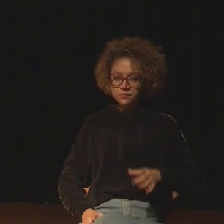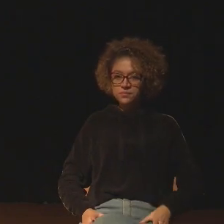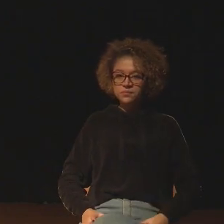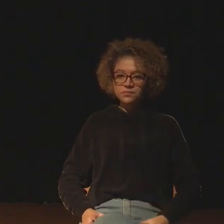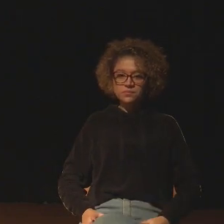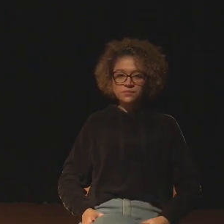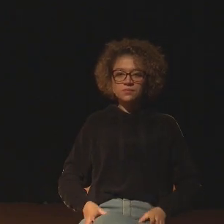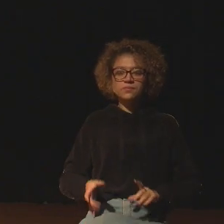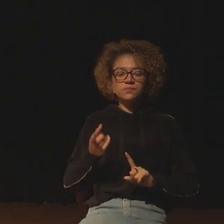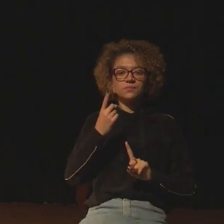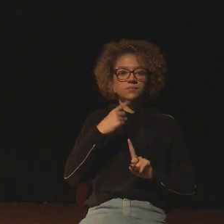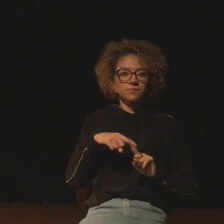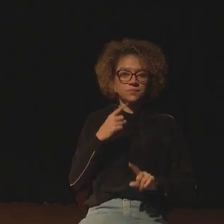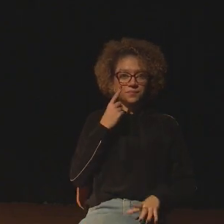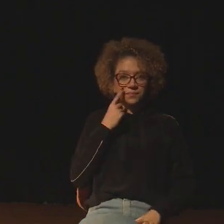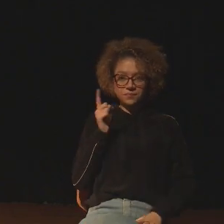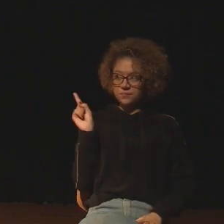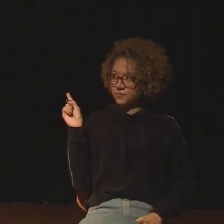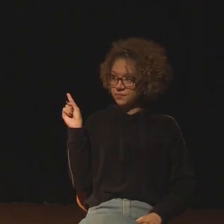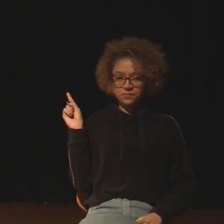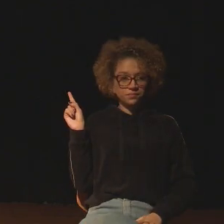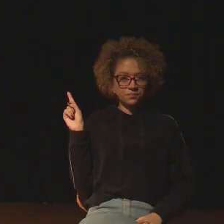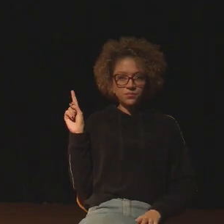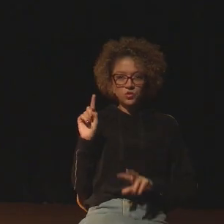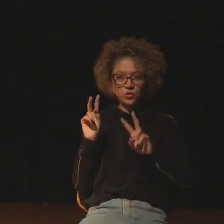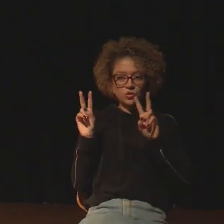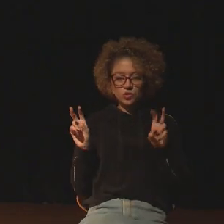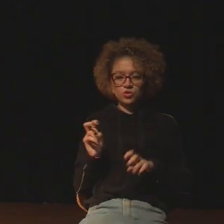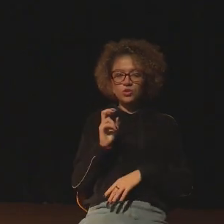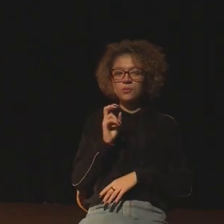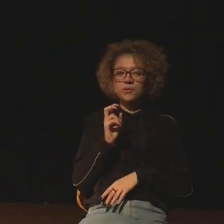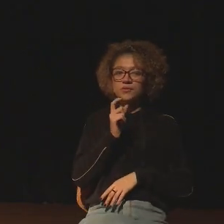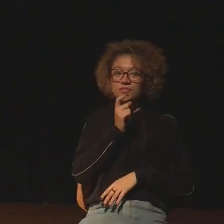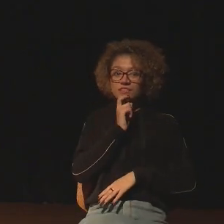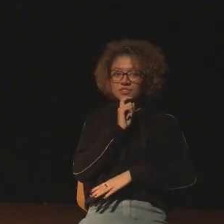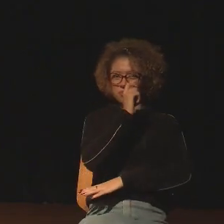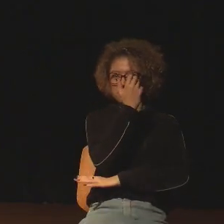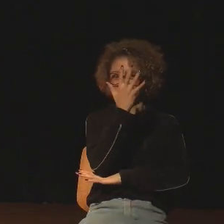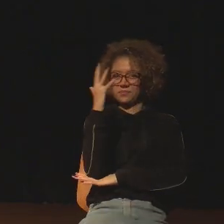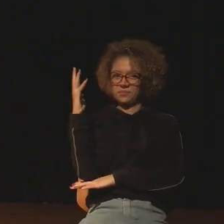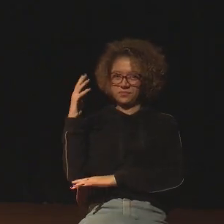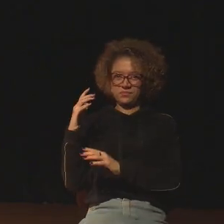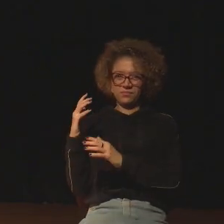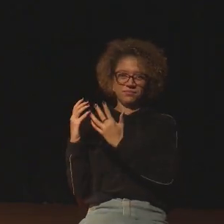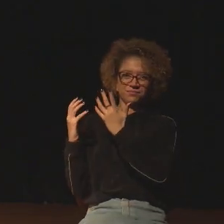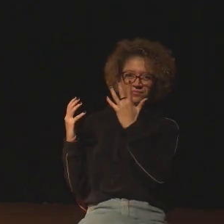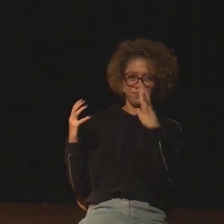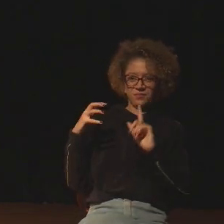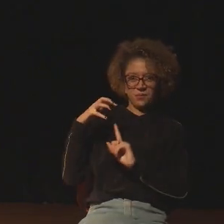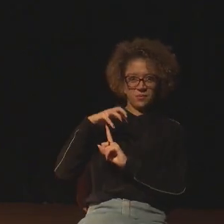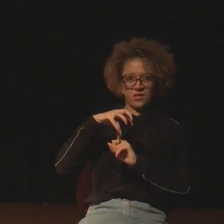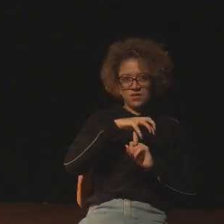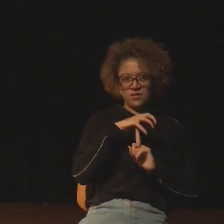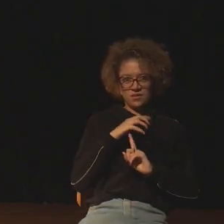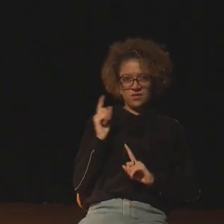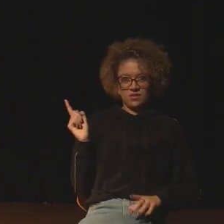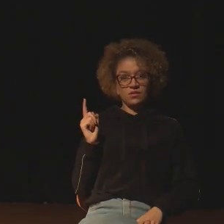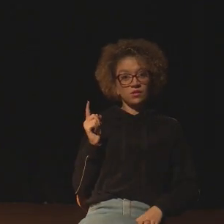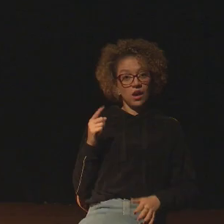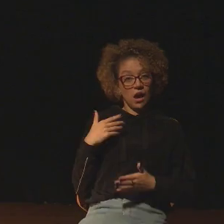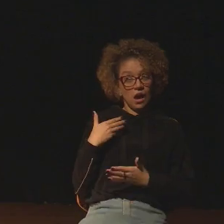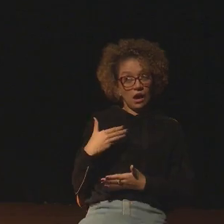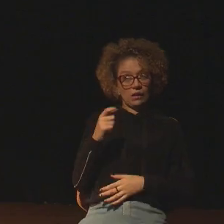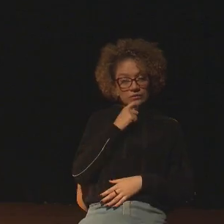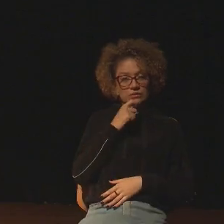E aqui embaixo, a área da praça, que tem todo um projeto de paisagismo que está sendo desenvolvido. Bom, aqui não está representado